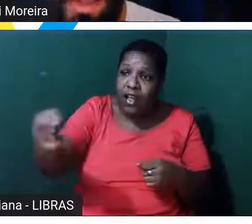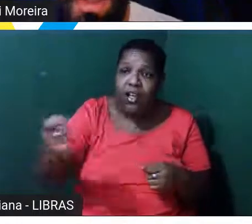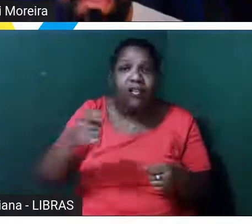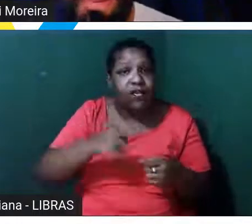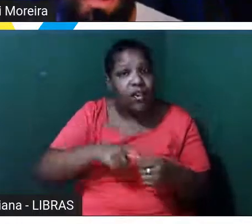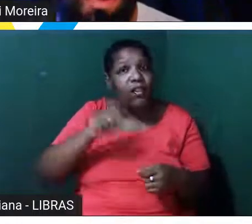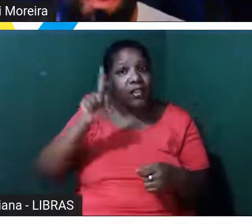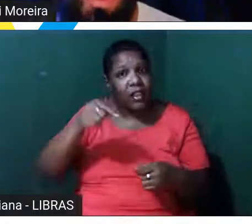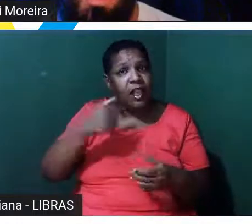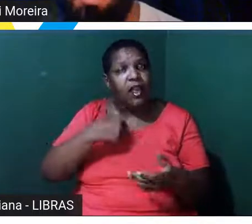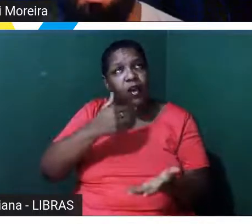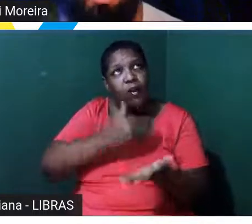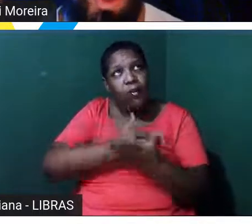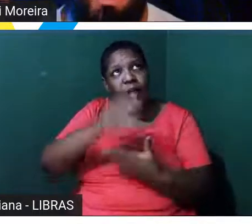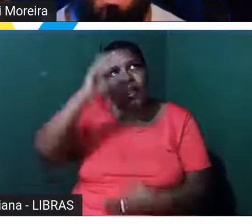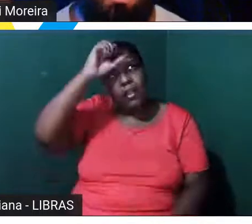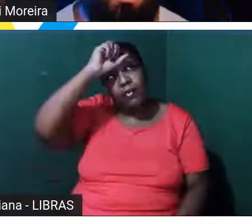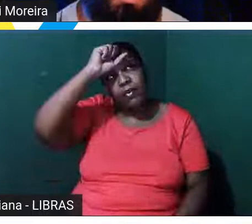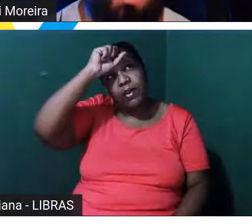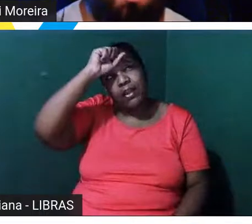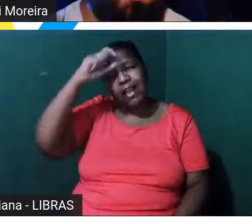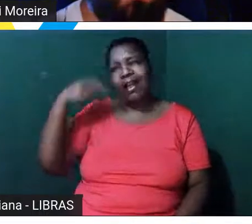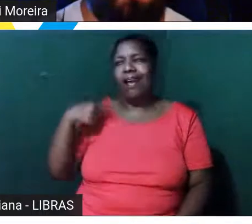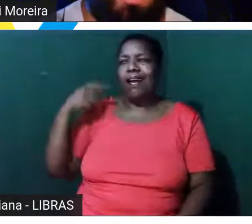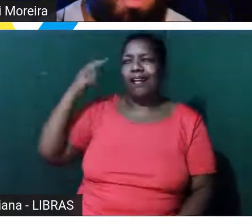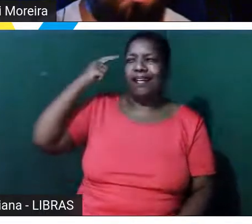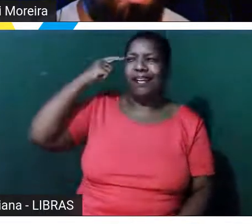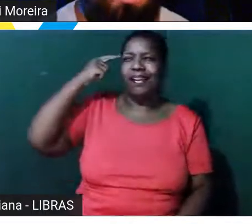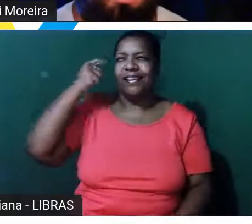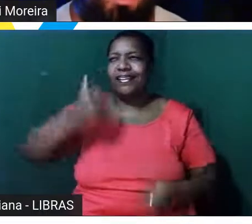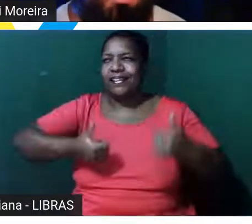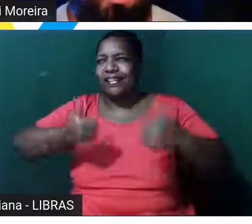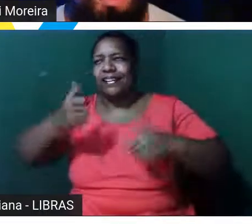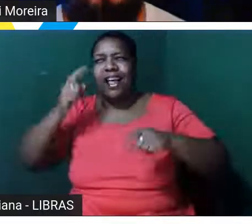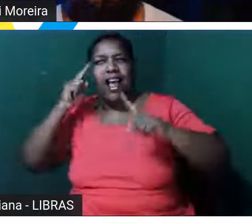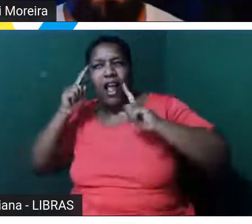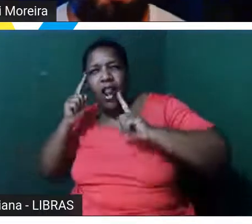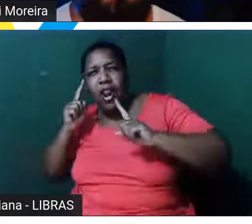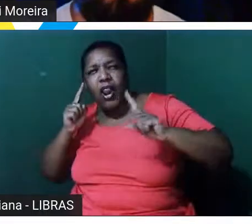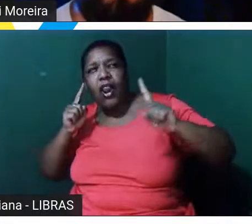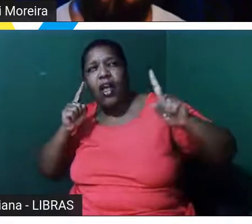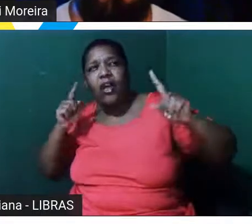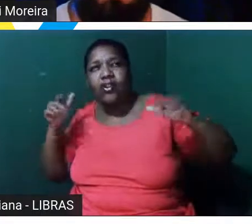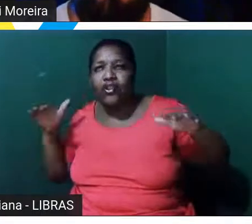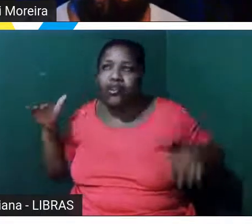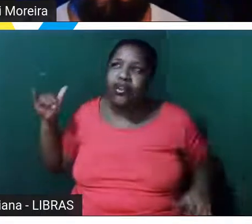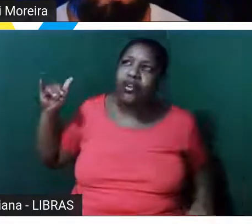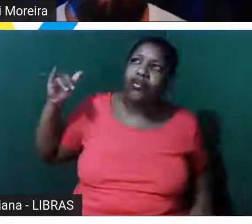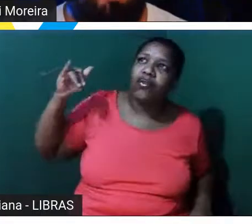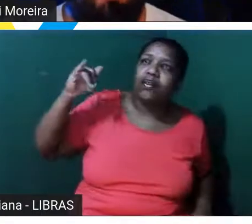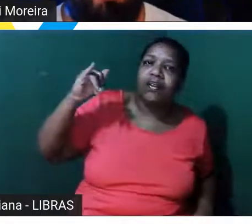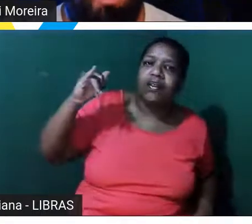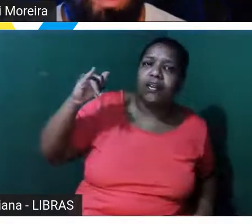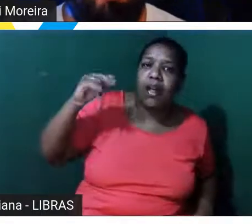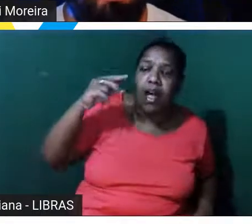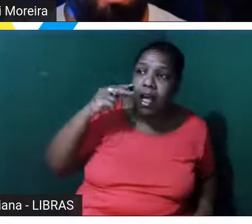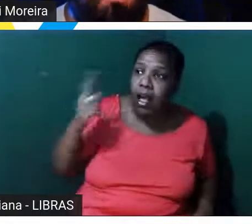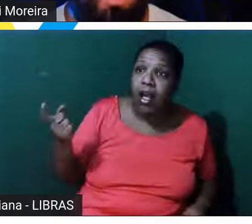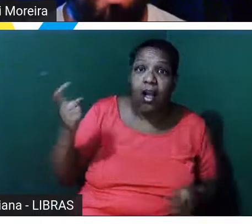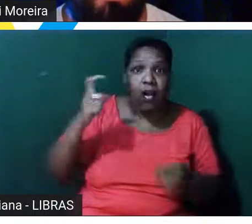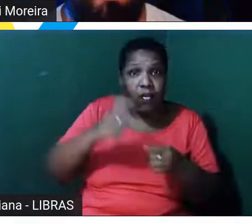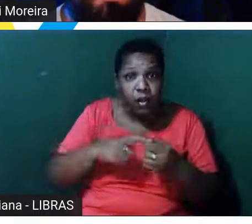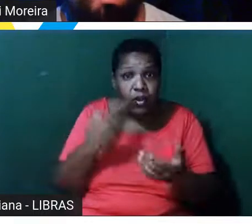questão que a gente começa a aprender EA gente acha que a gente está lá longe que a gente tava voando mas quando você volta